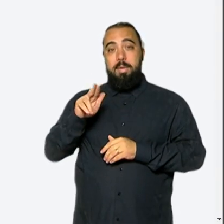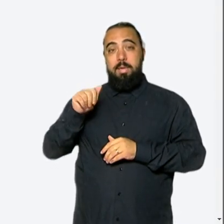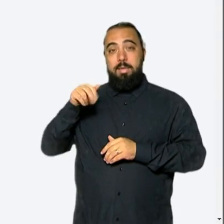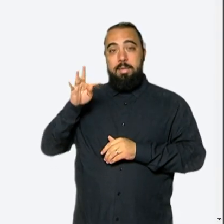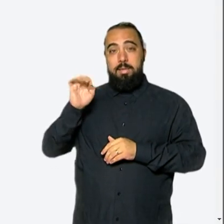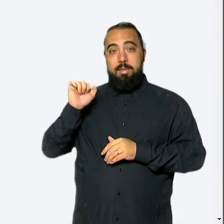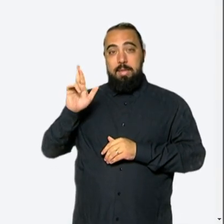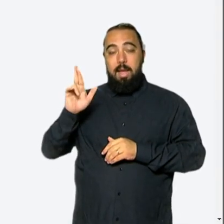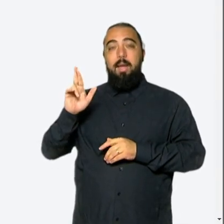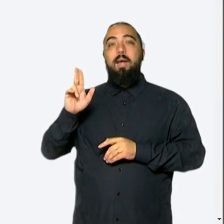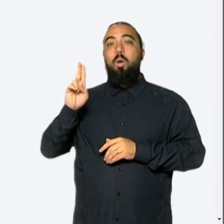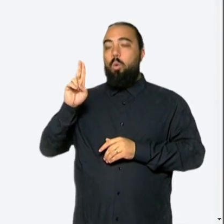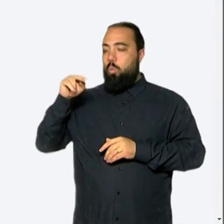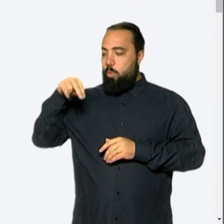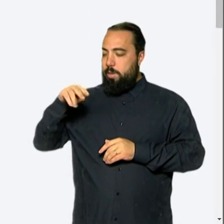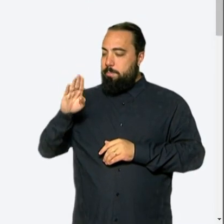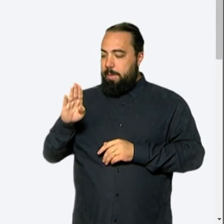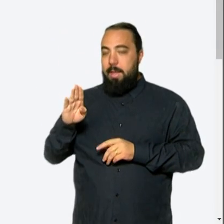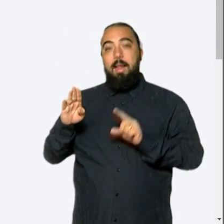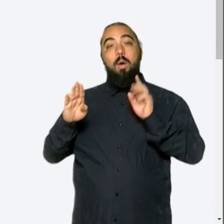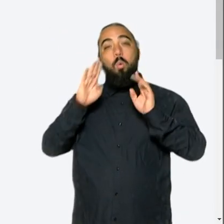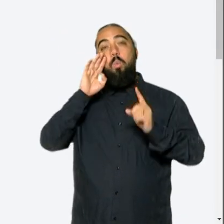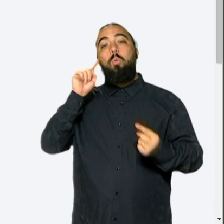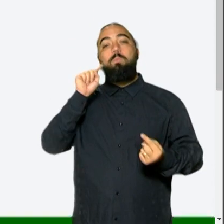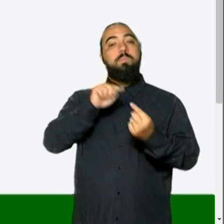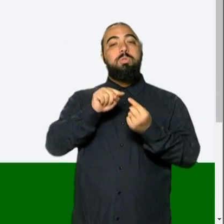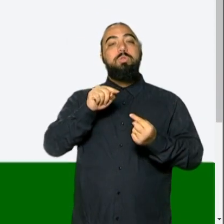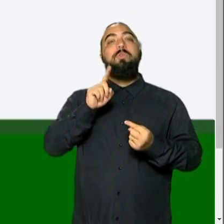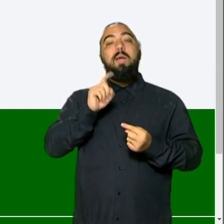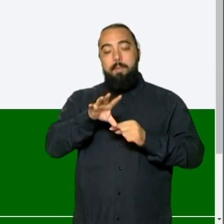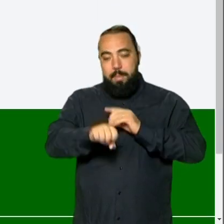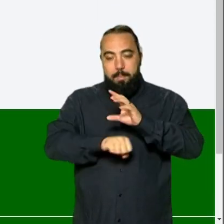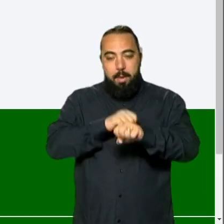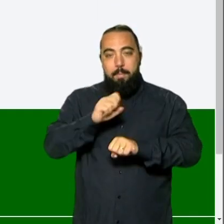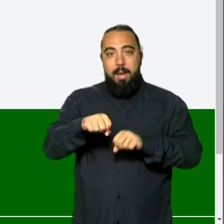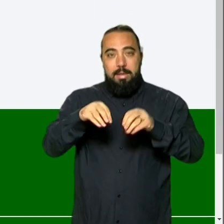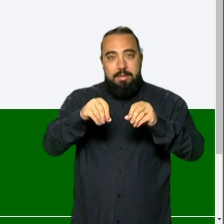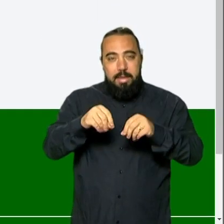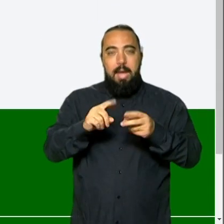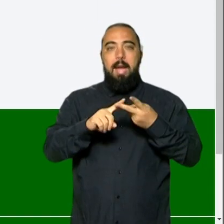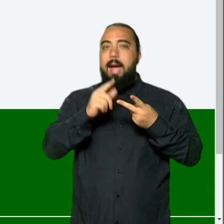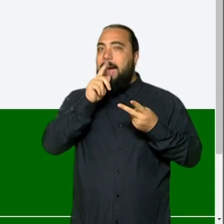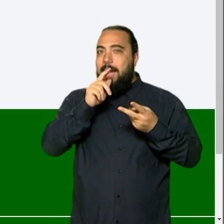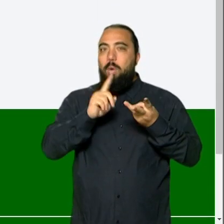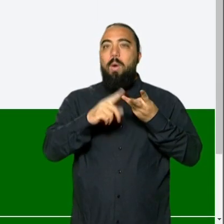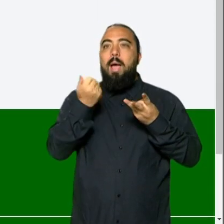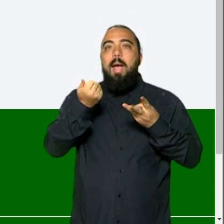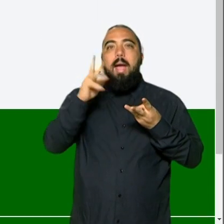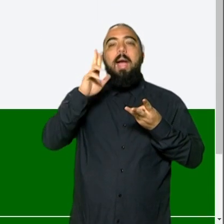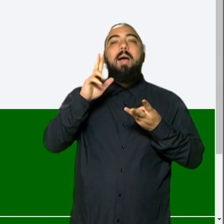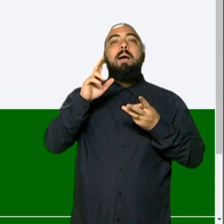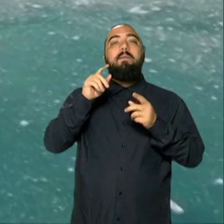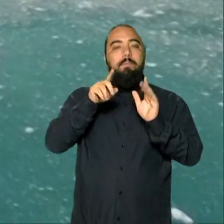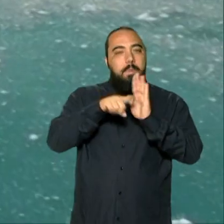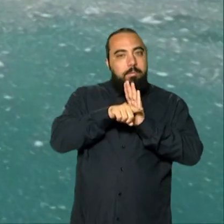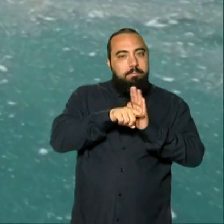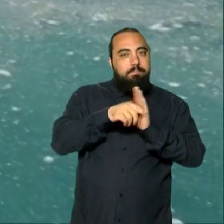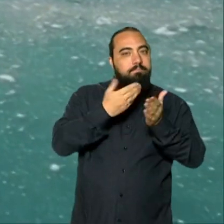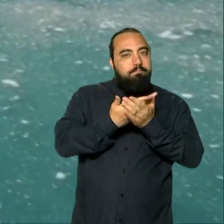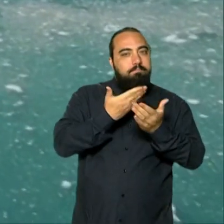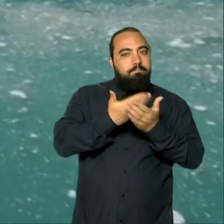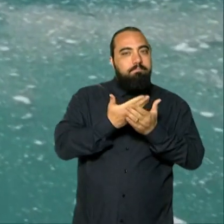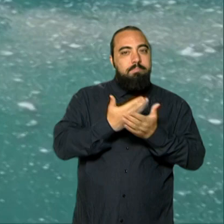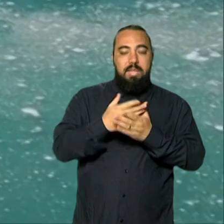Brasília, tem o objetivo de coletar amostras de solo, água e ar da Antártica para realizar estudos com o